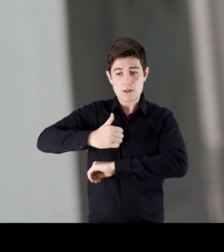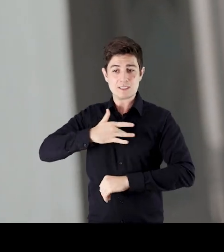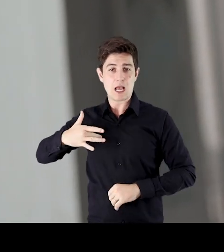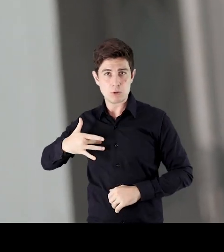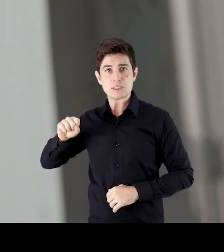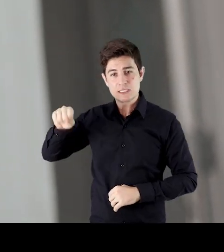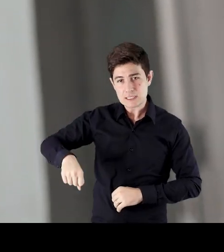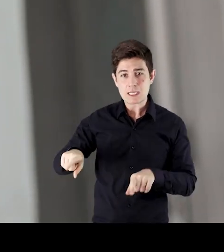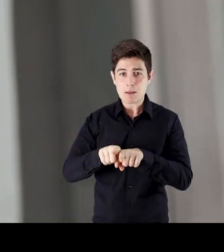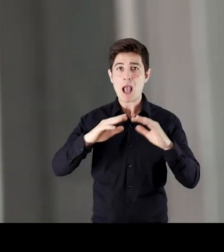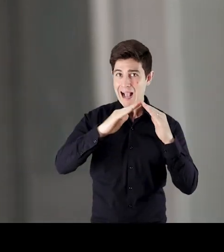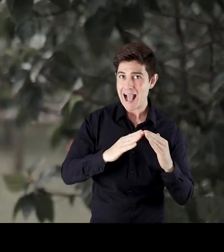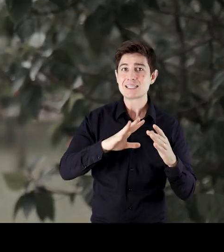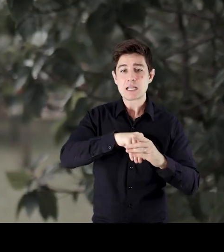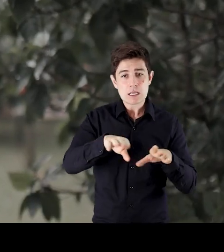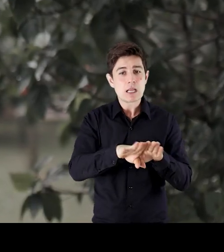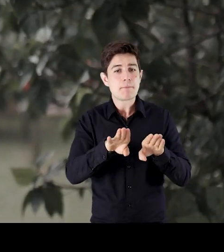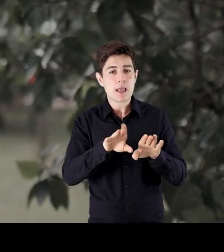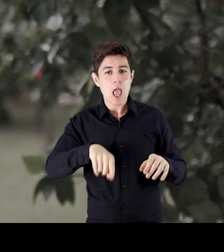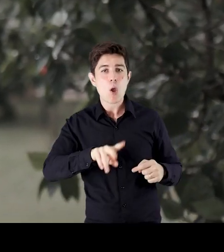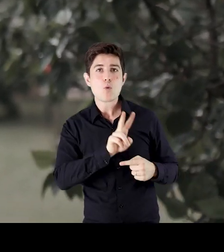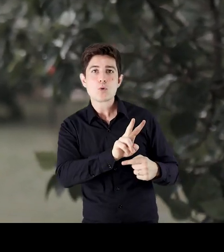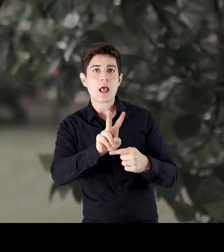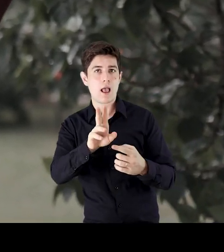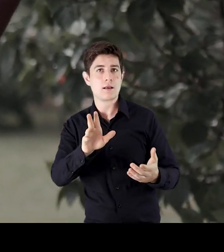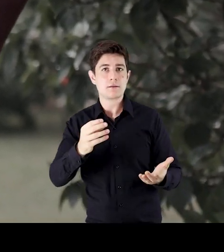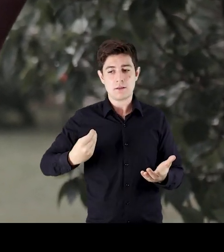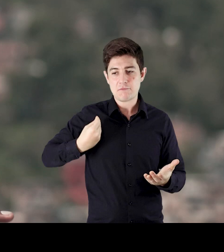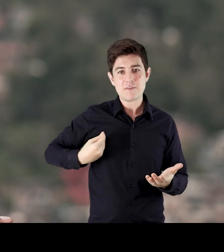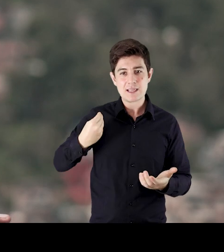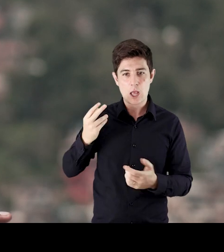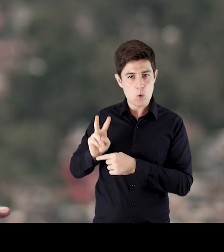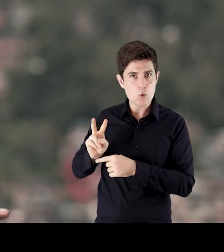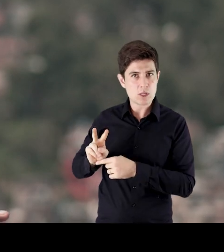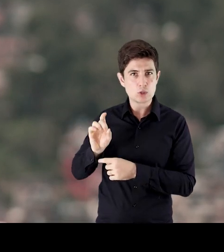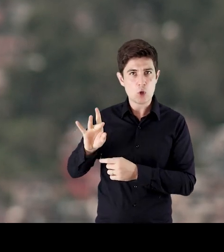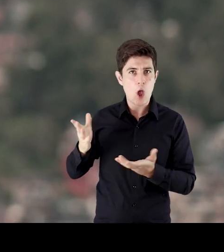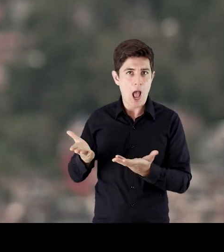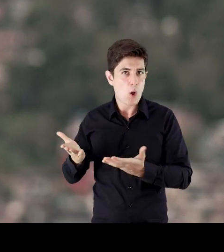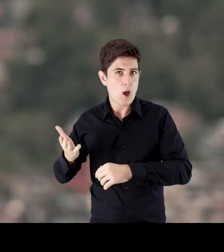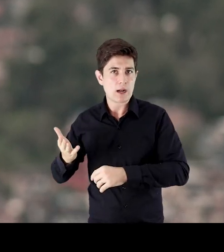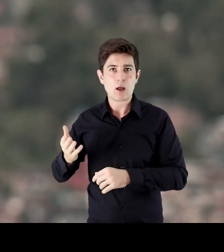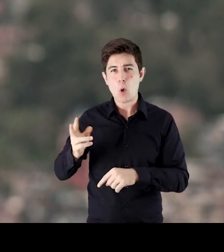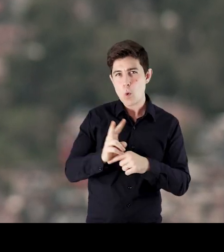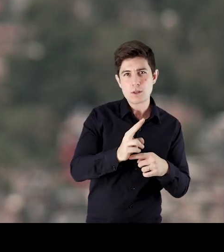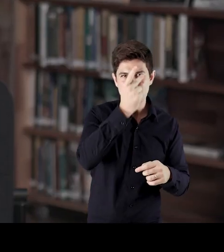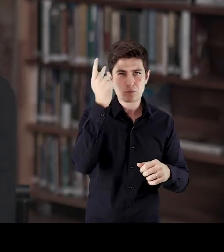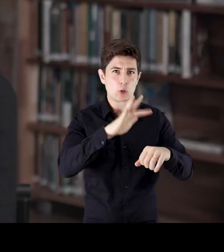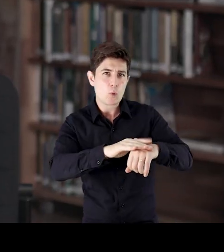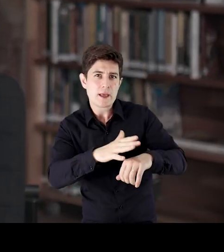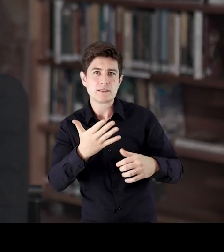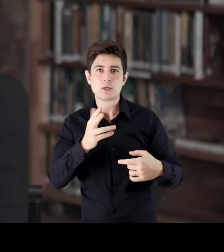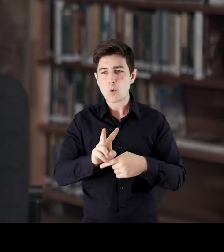o profissional da saúde até o ambiente de casa. E não é só cuidar da finitude e